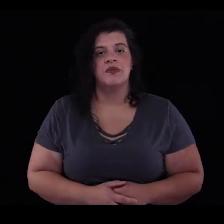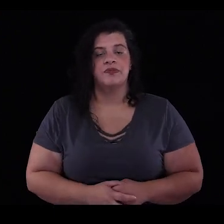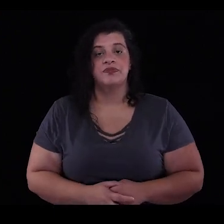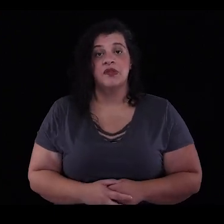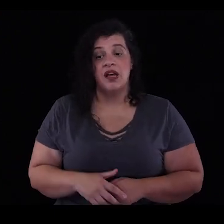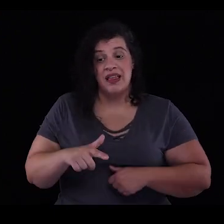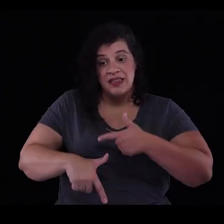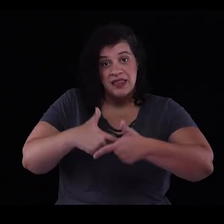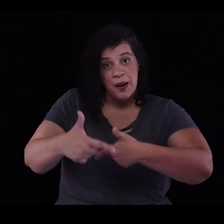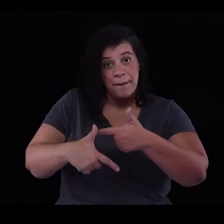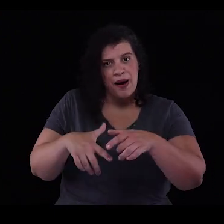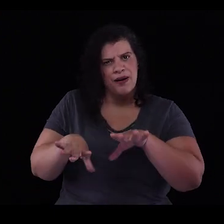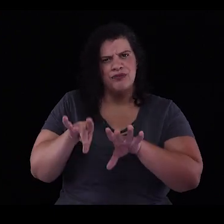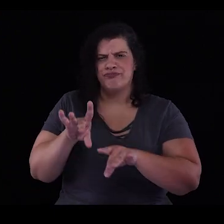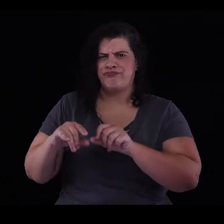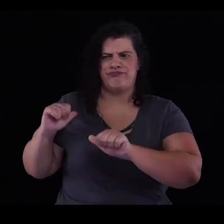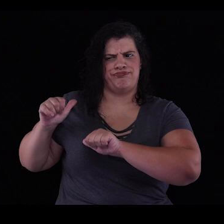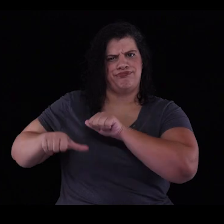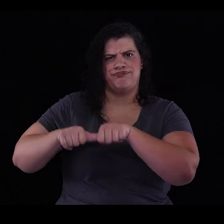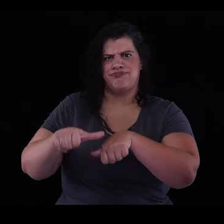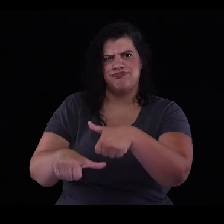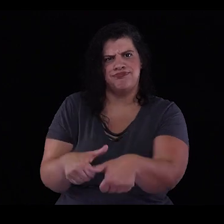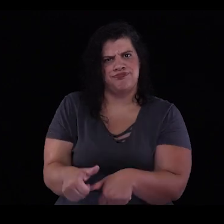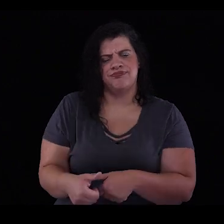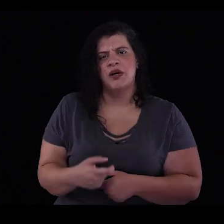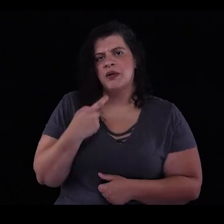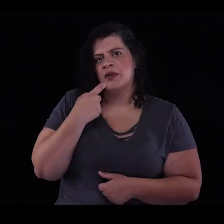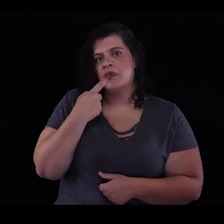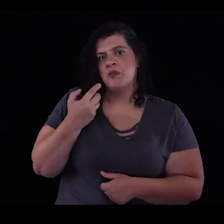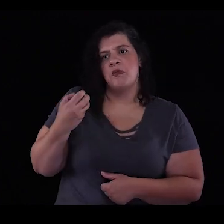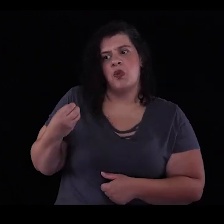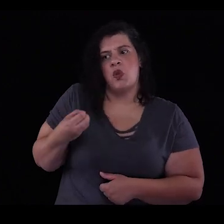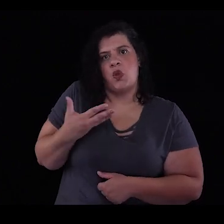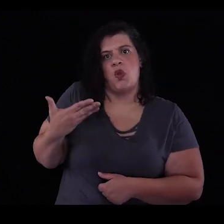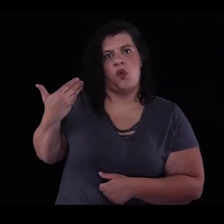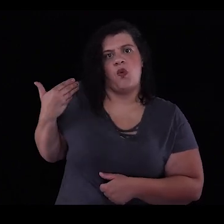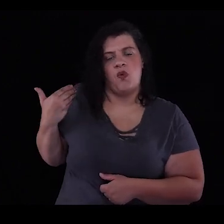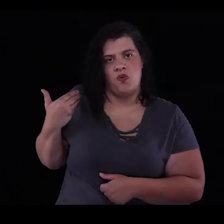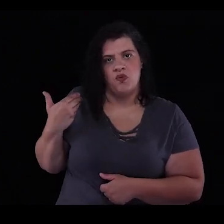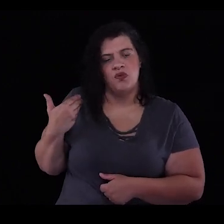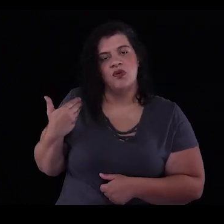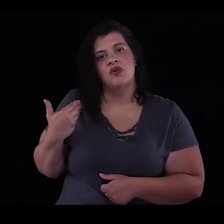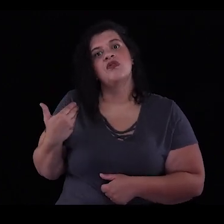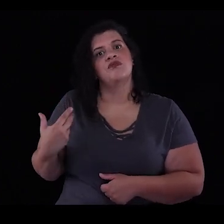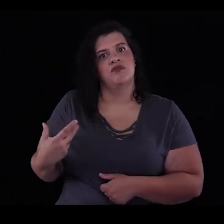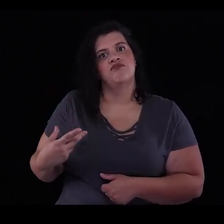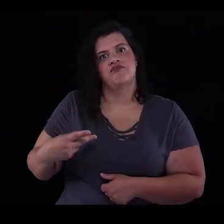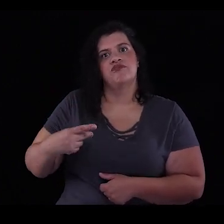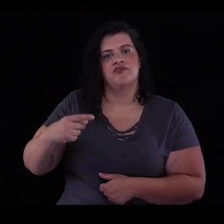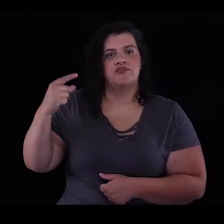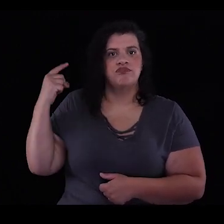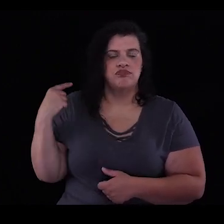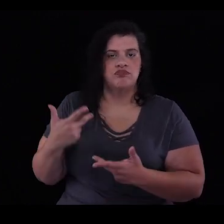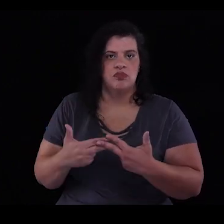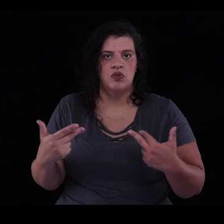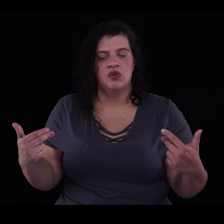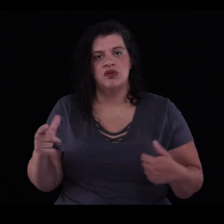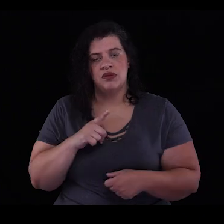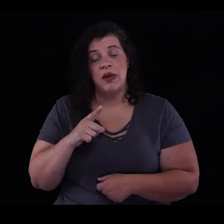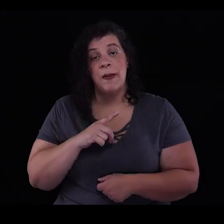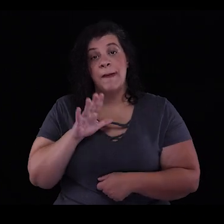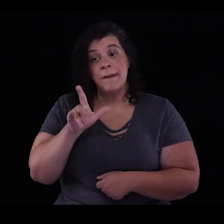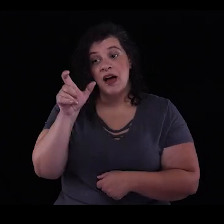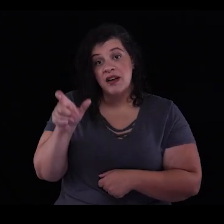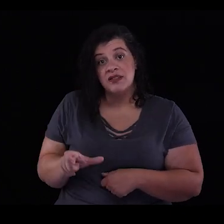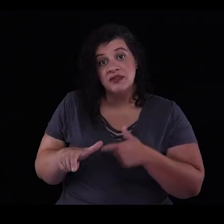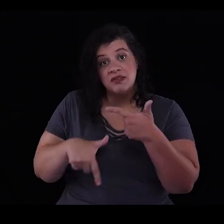muito. É uma profissão muito recente na história da arte, é uma profissão bastante recente também. É